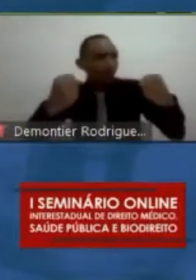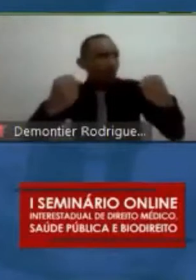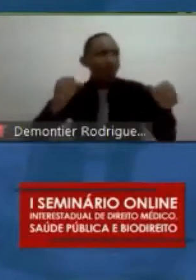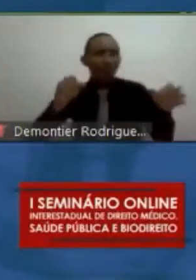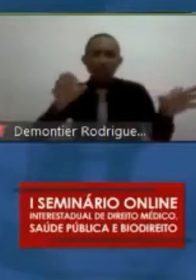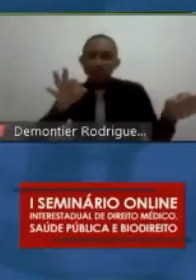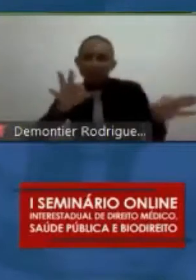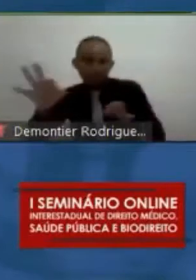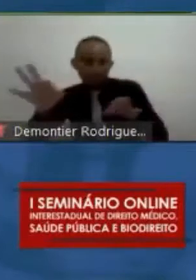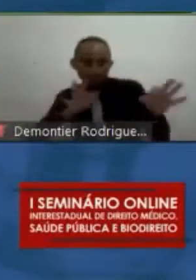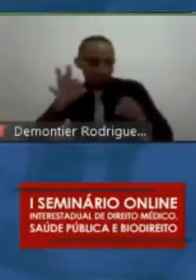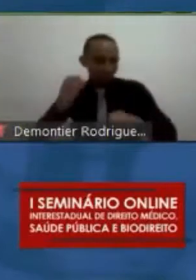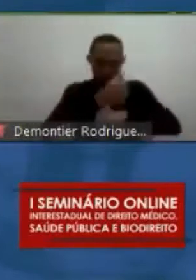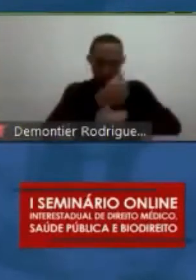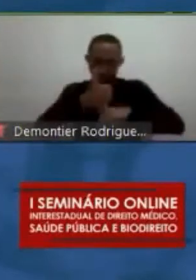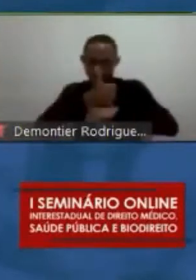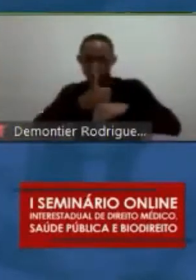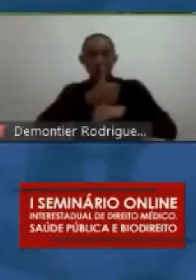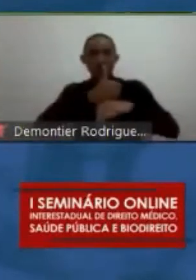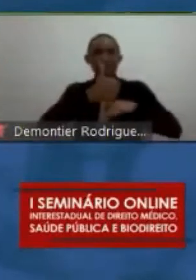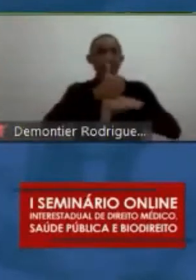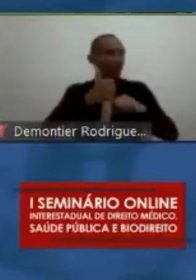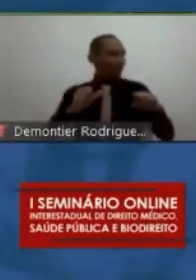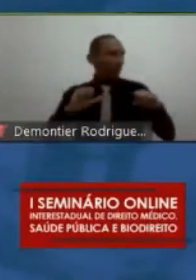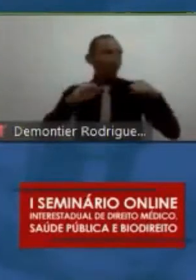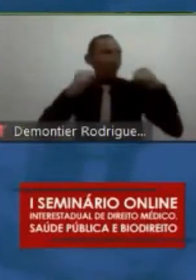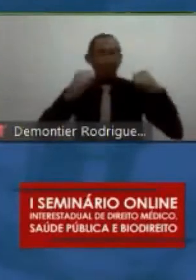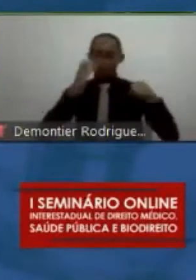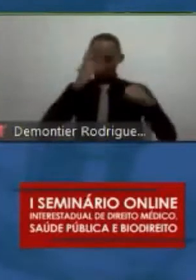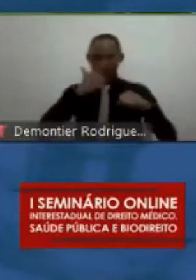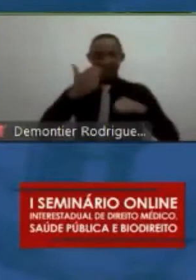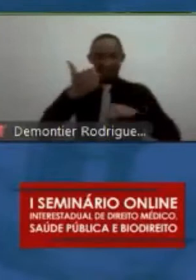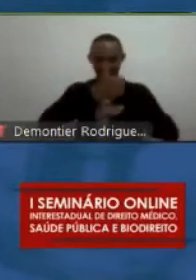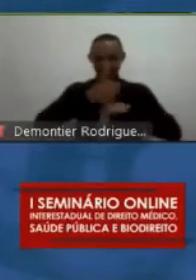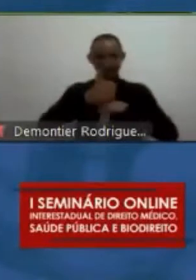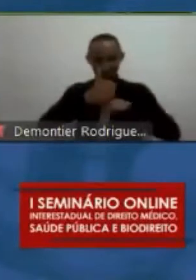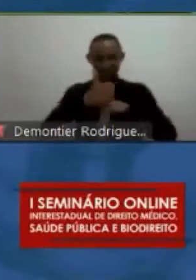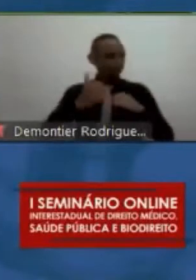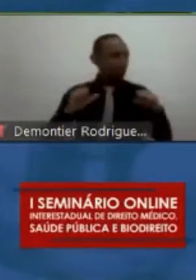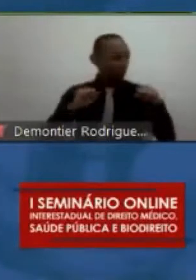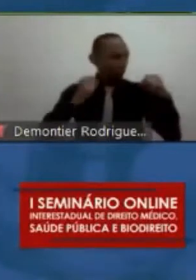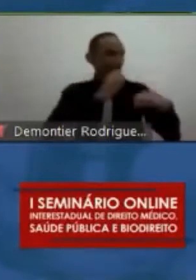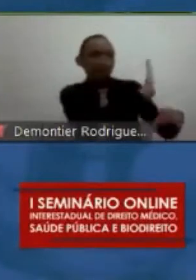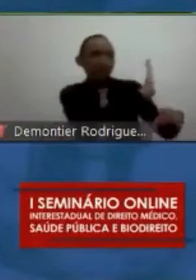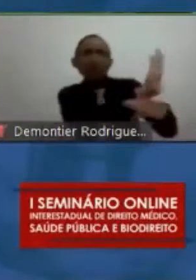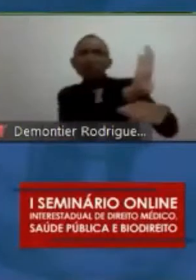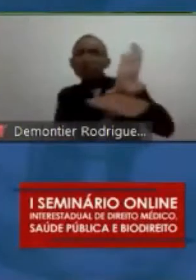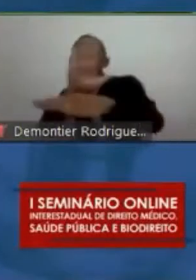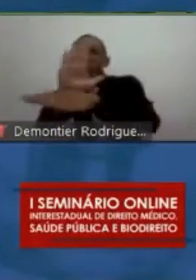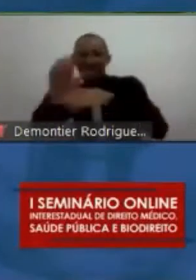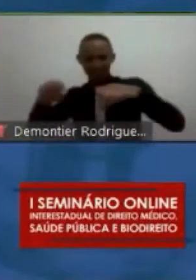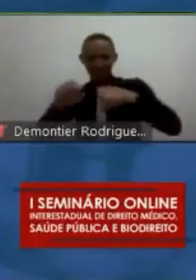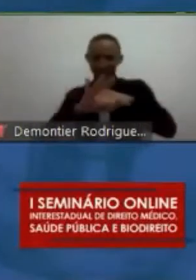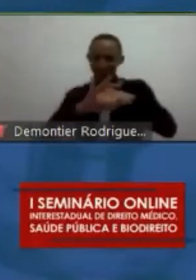nessa profissão extremamente gloriosa e que nós estamos vendo aí que são realmente heróis no combate numa época de